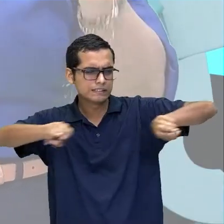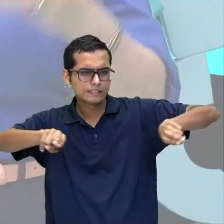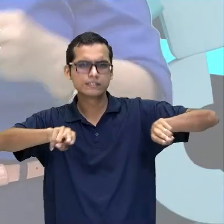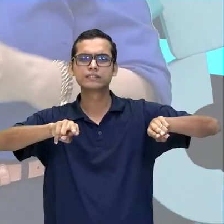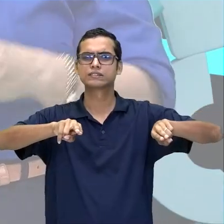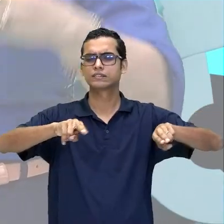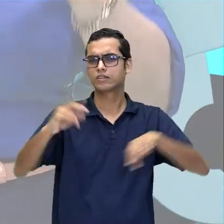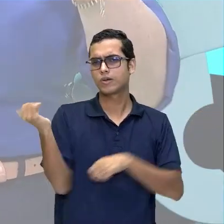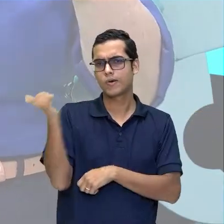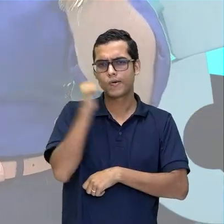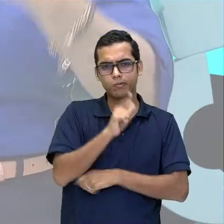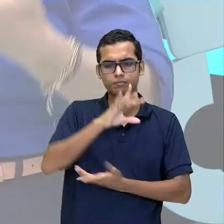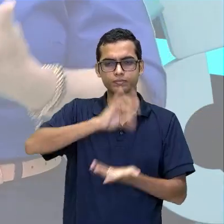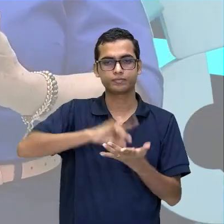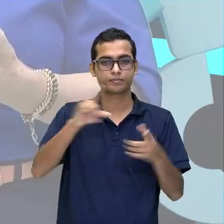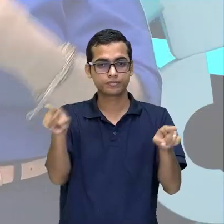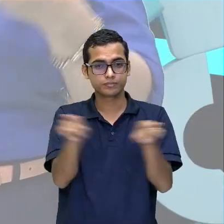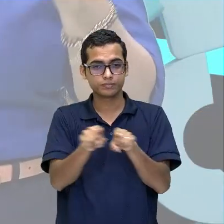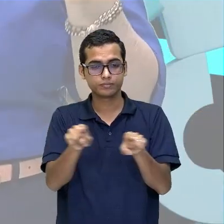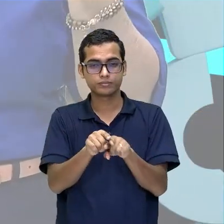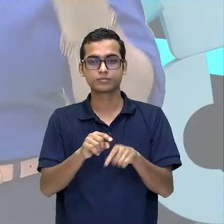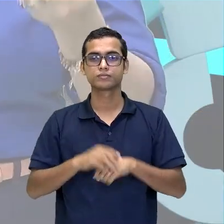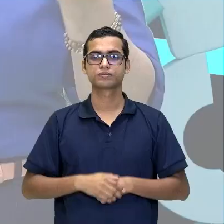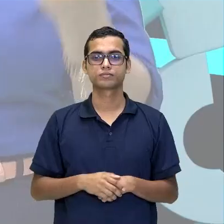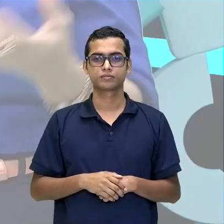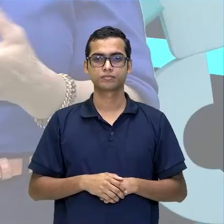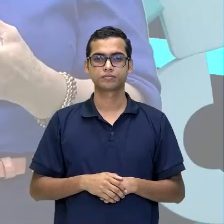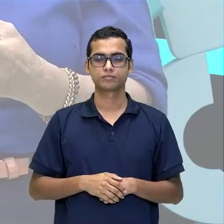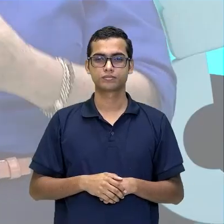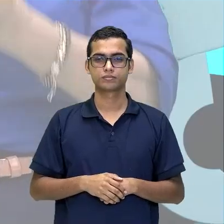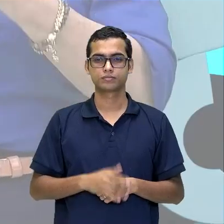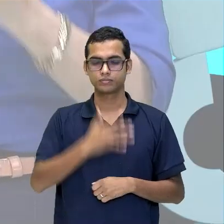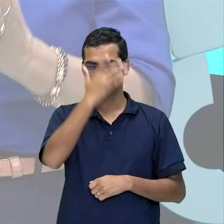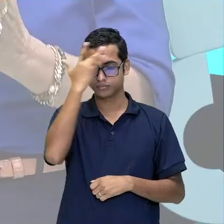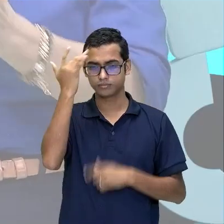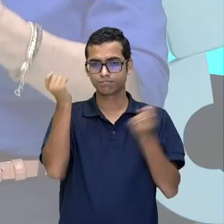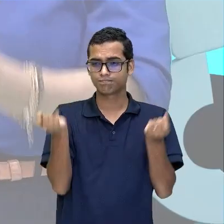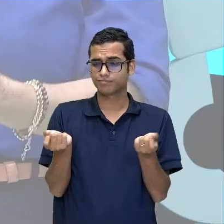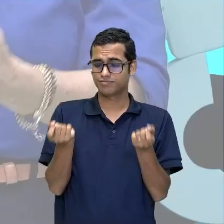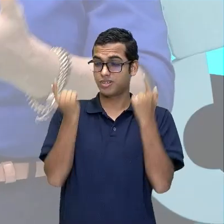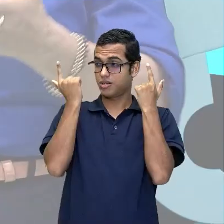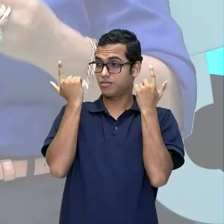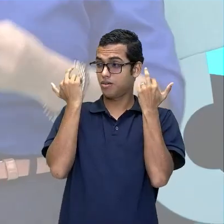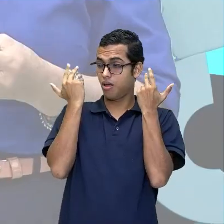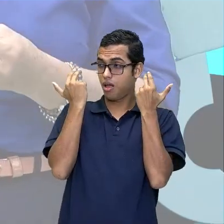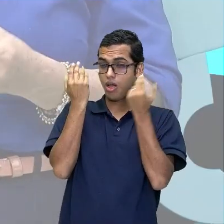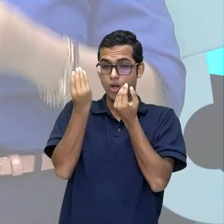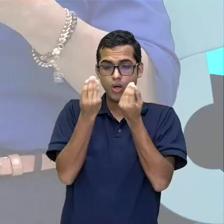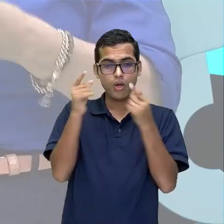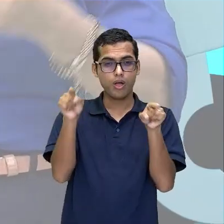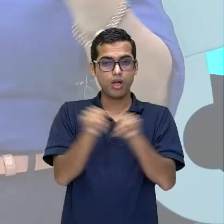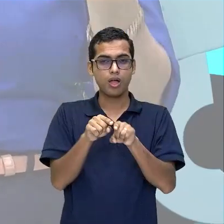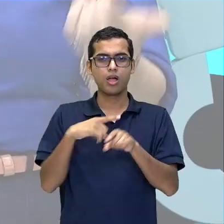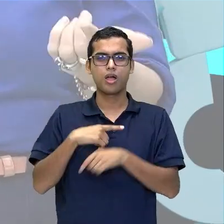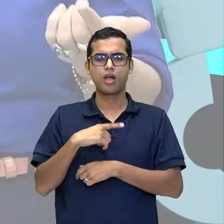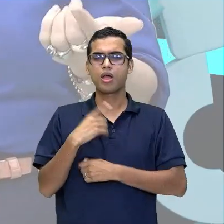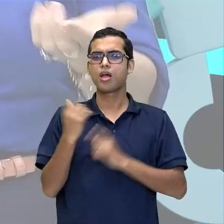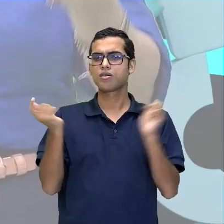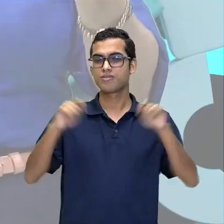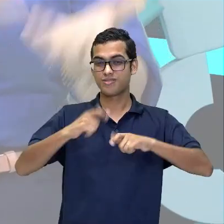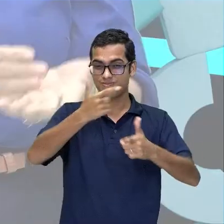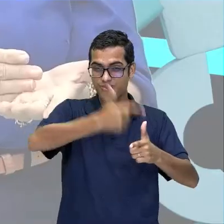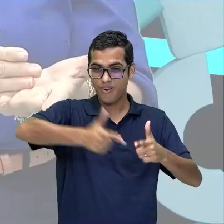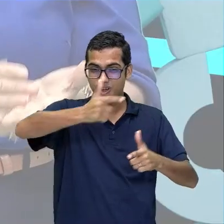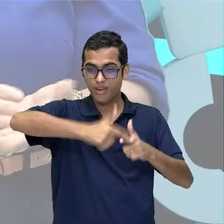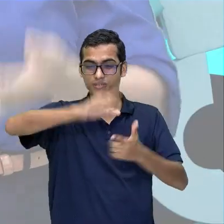disso, a distração pode ser especialmente problemática em ambiente de aprendizado, onde a capacidade